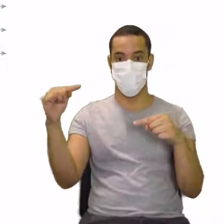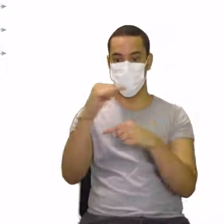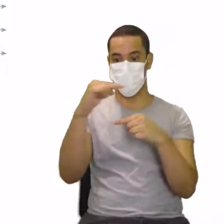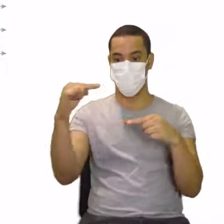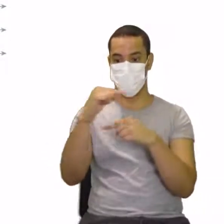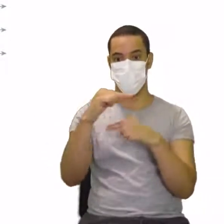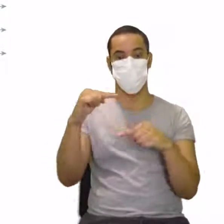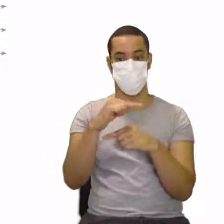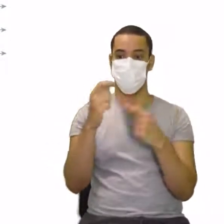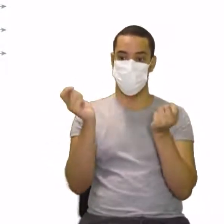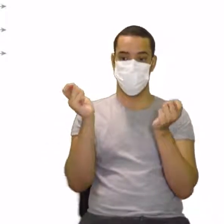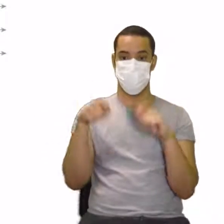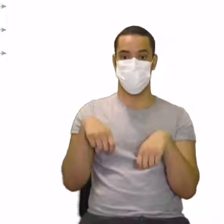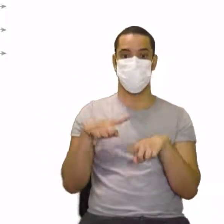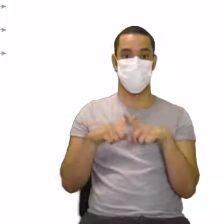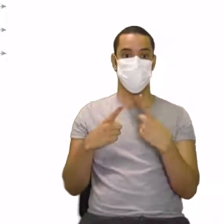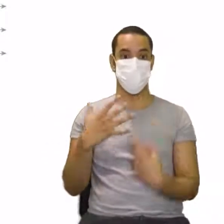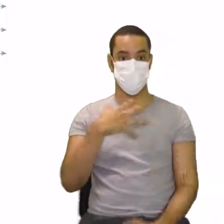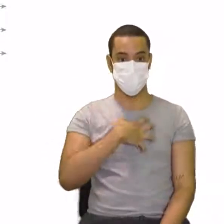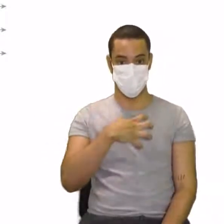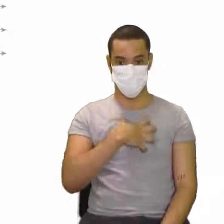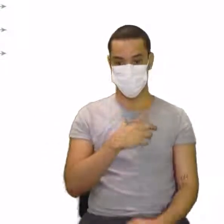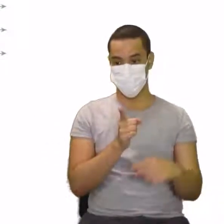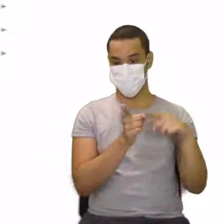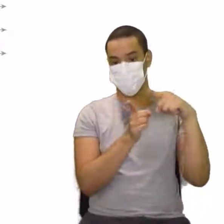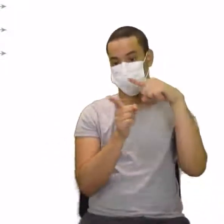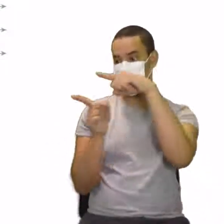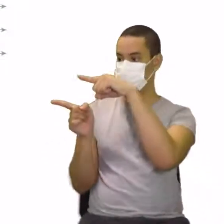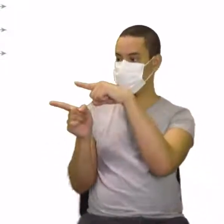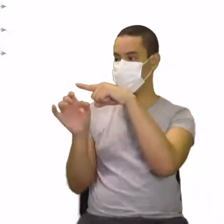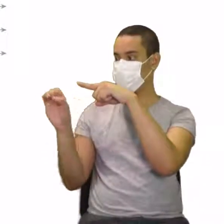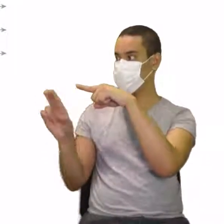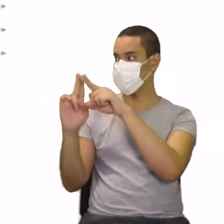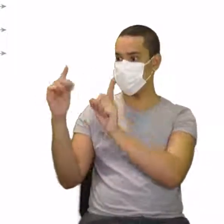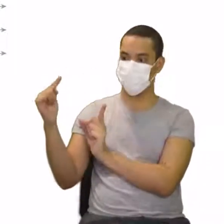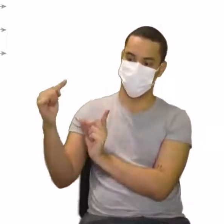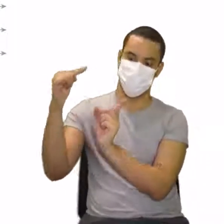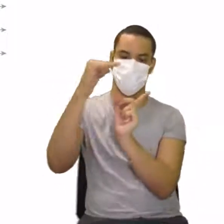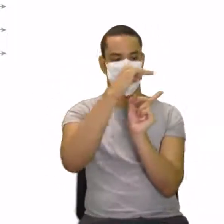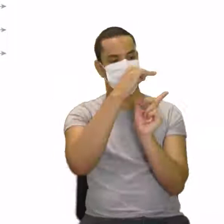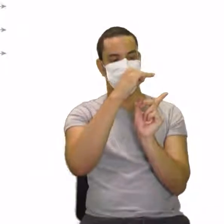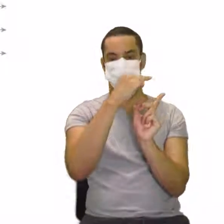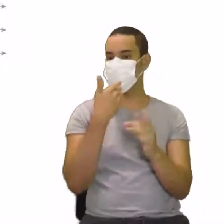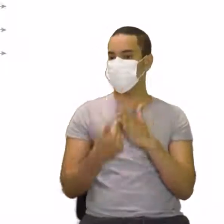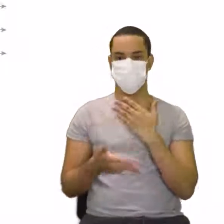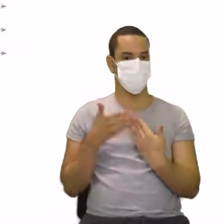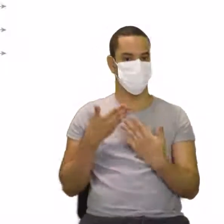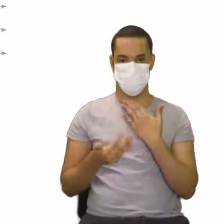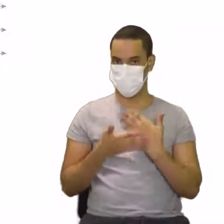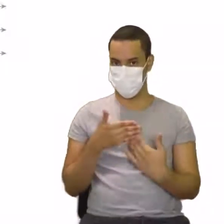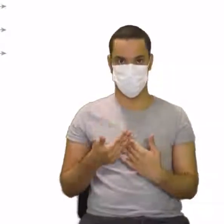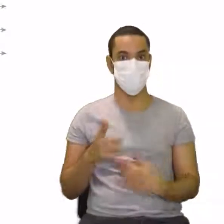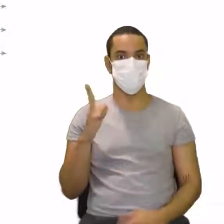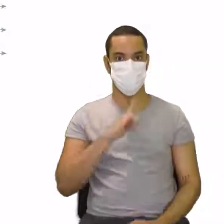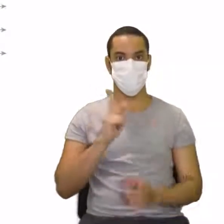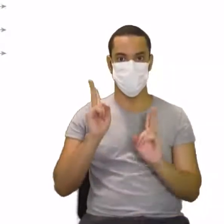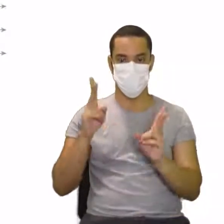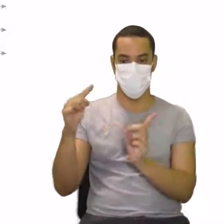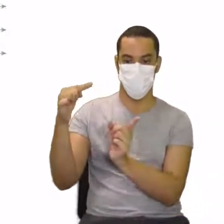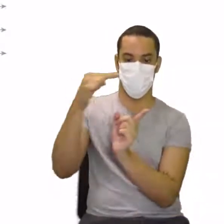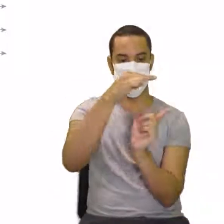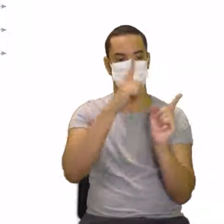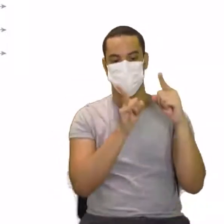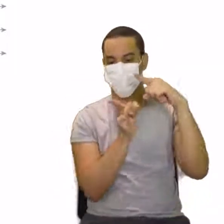primeiro caso? Mesmo sentido, ou os dois podem estar indo para a direita ou os dois para a esquerda. Então, eu tenho aí